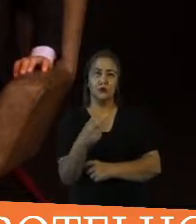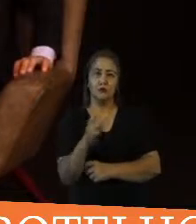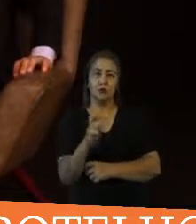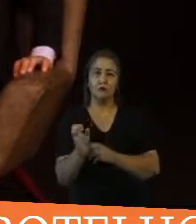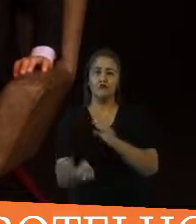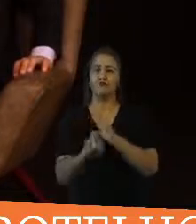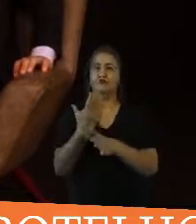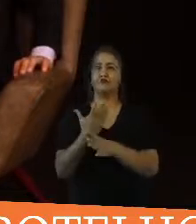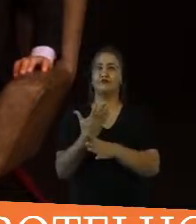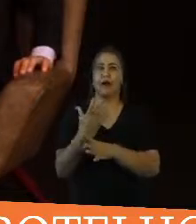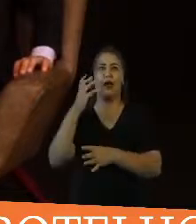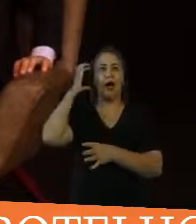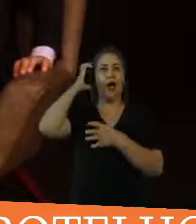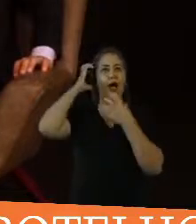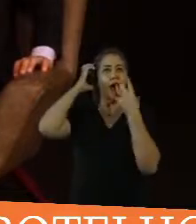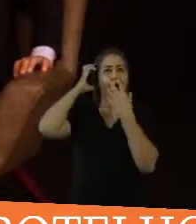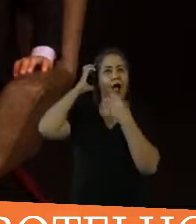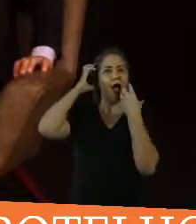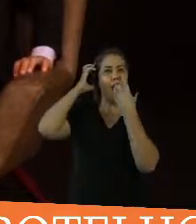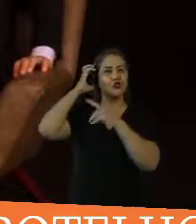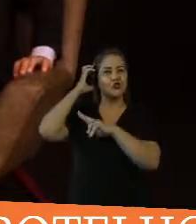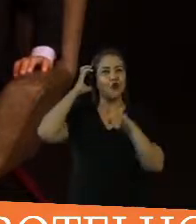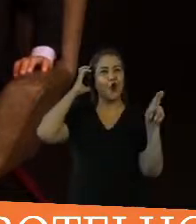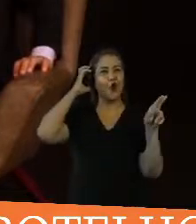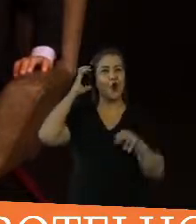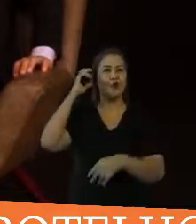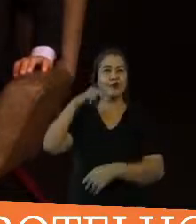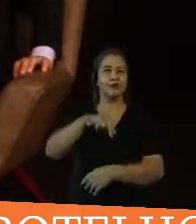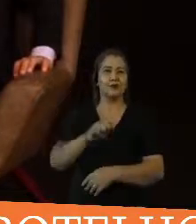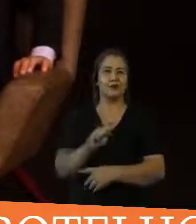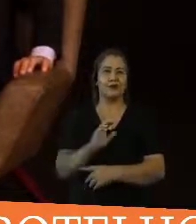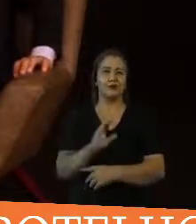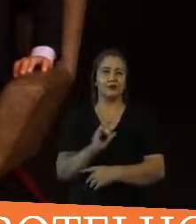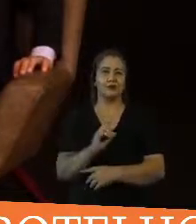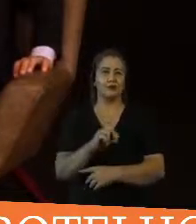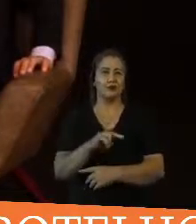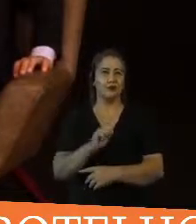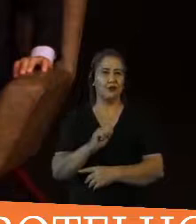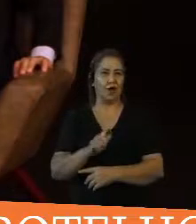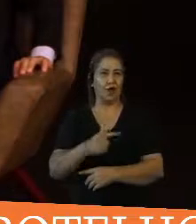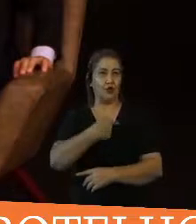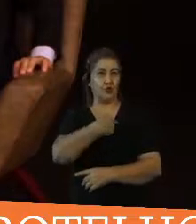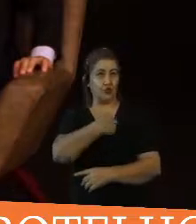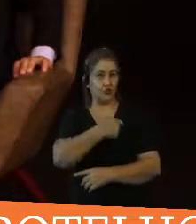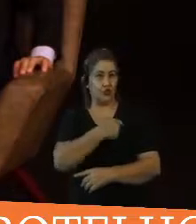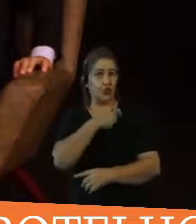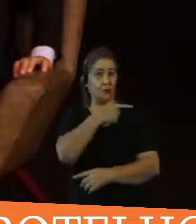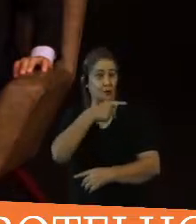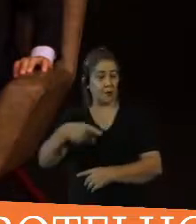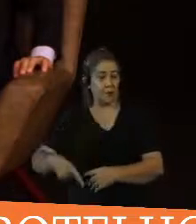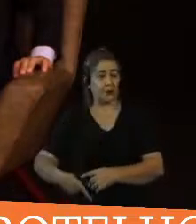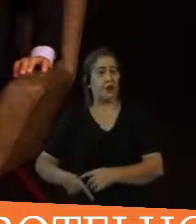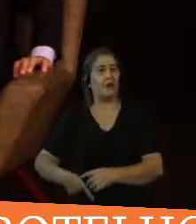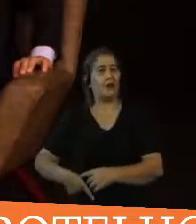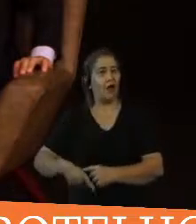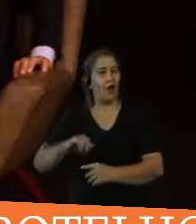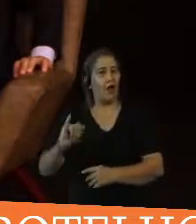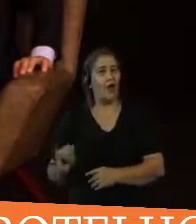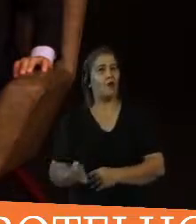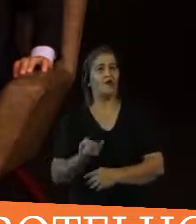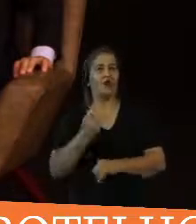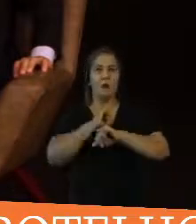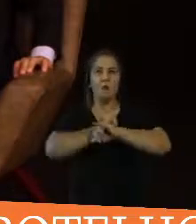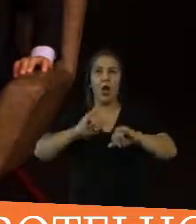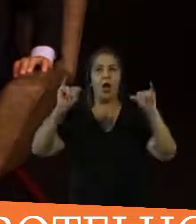Rádio Nacional, né? E ela foi utilizada pelo presidente Getúlio Vargas como um meio de